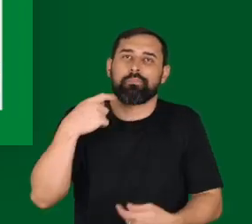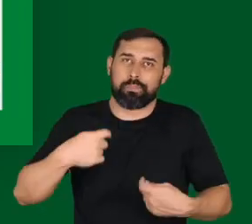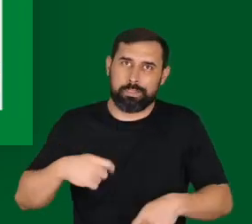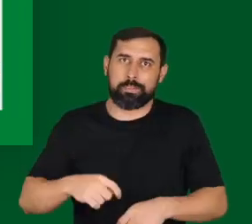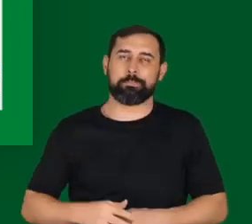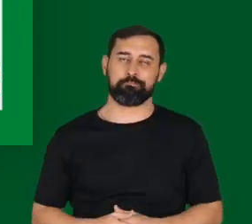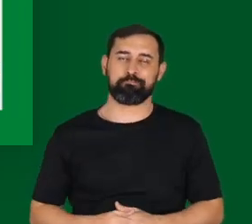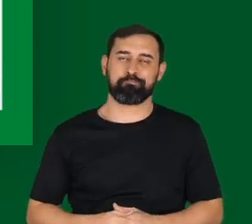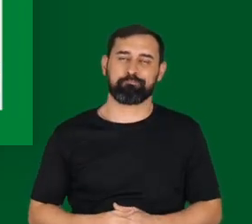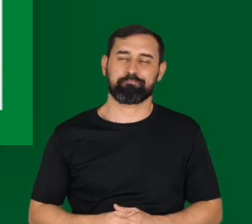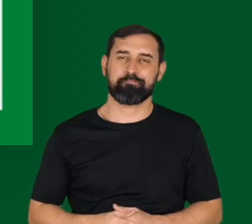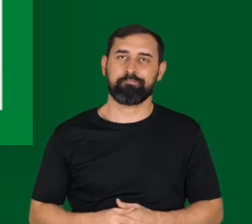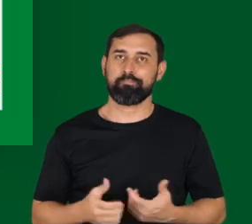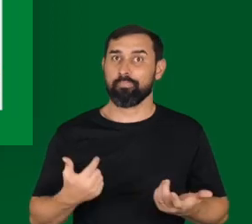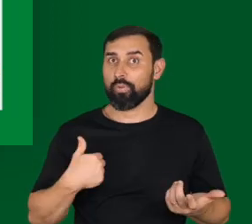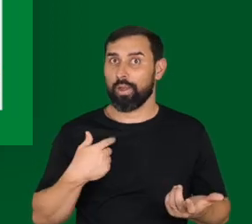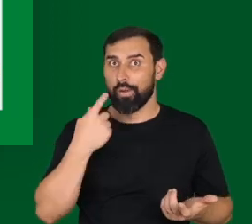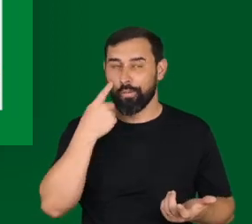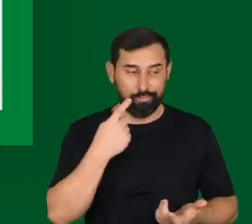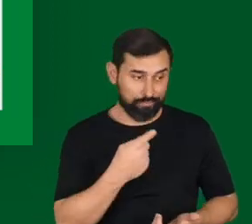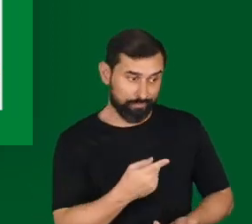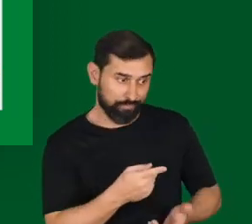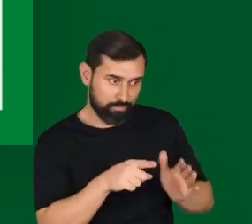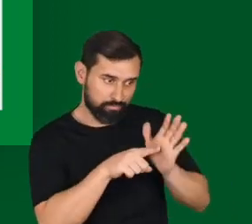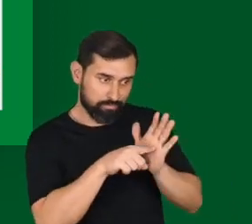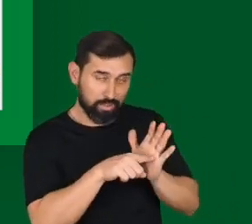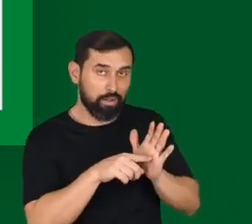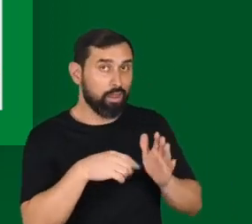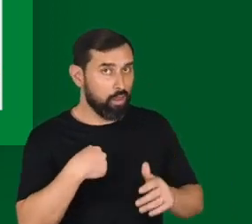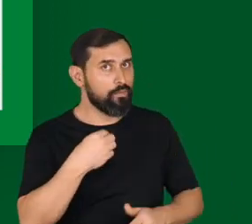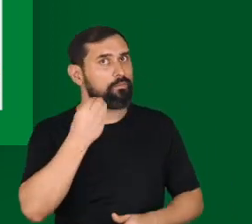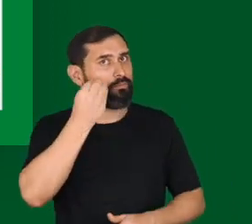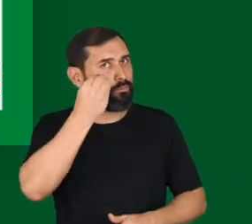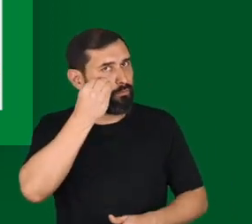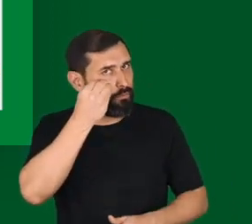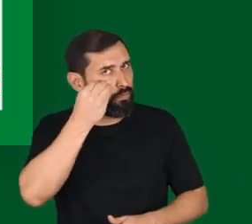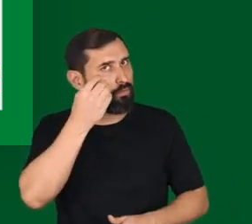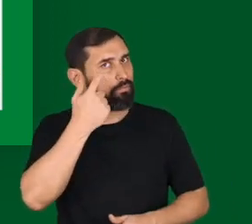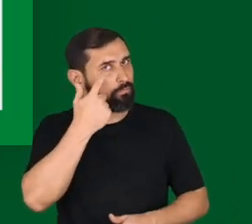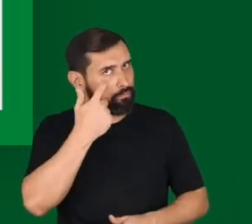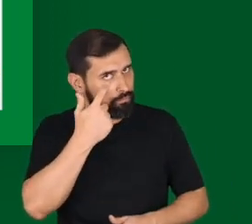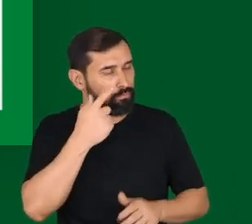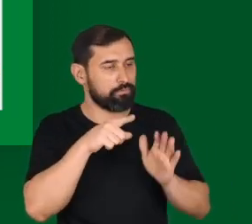Glasgow, tá? Às vezes na cena a gente não verifica, mas durante a avaliação ali